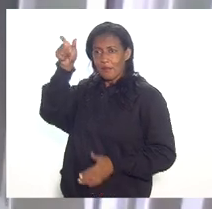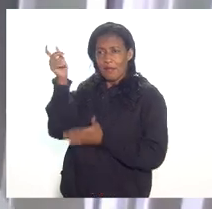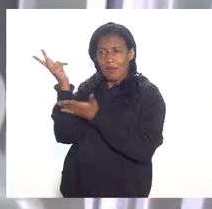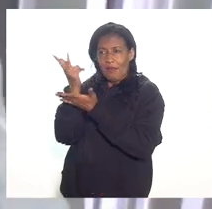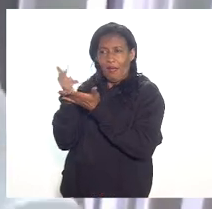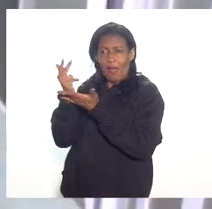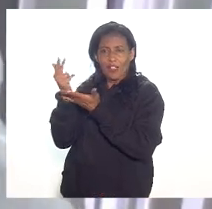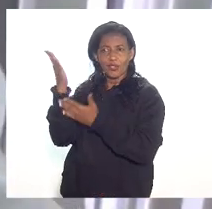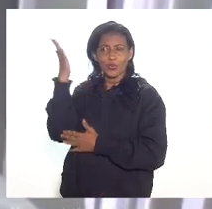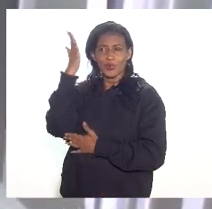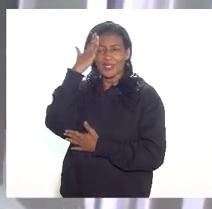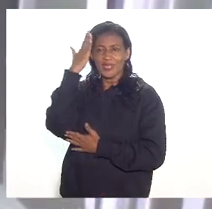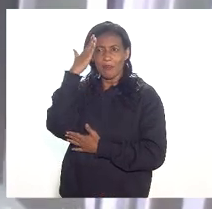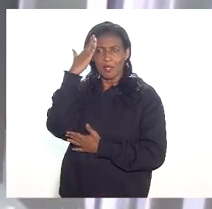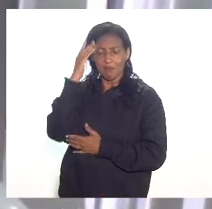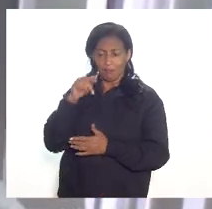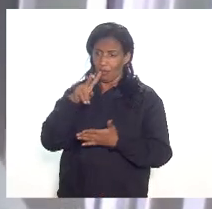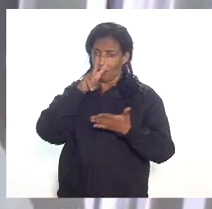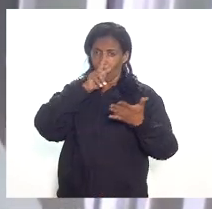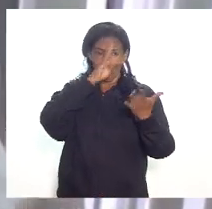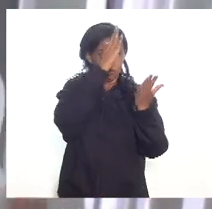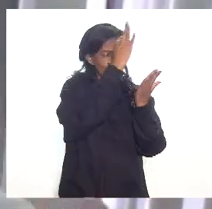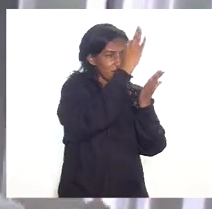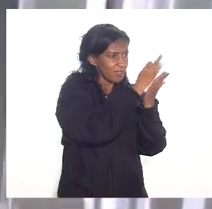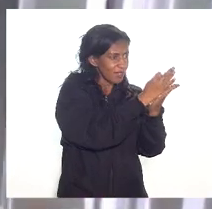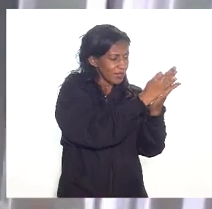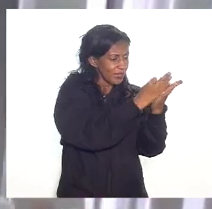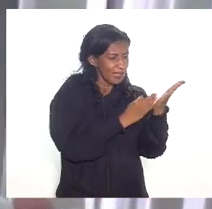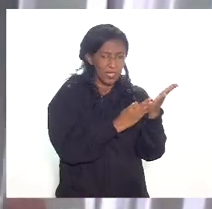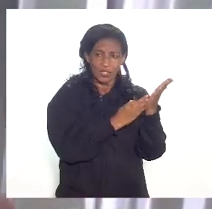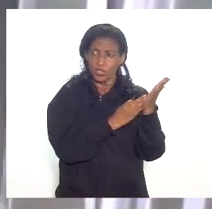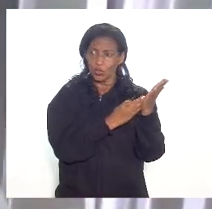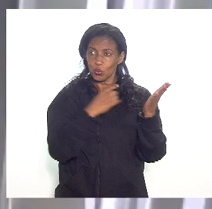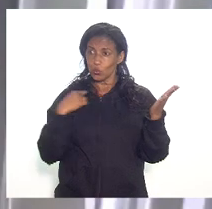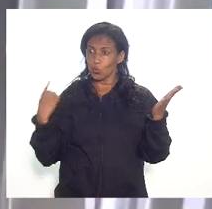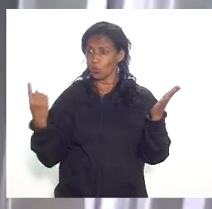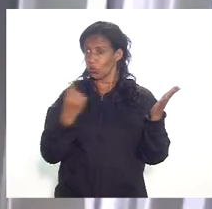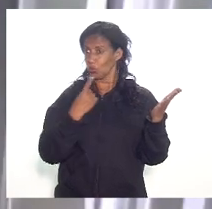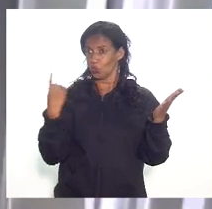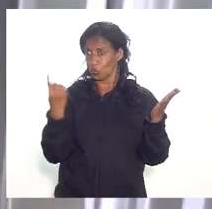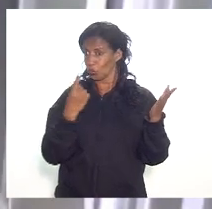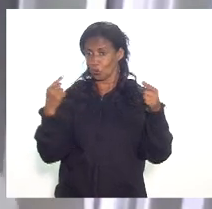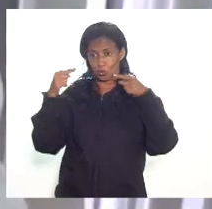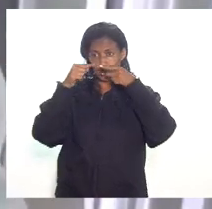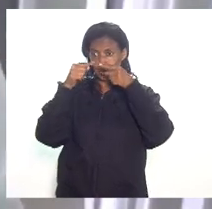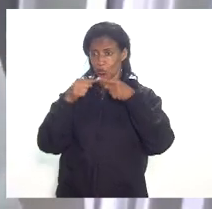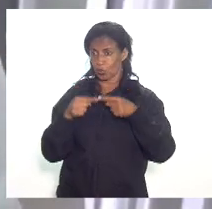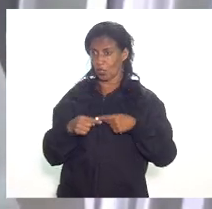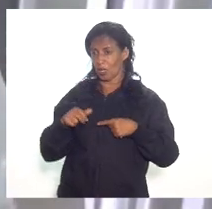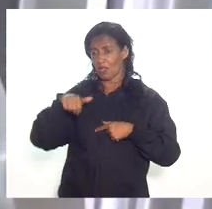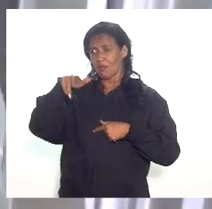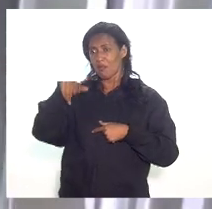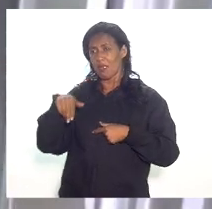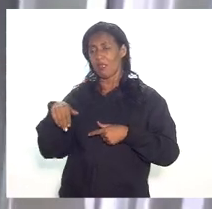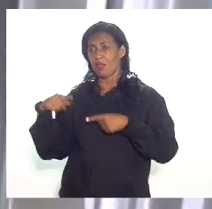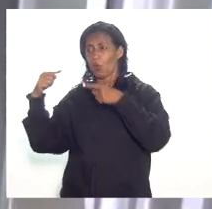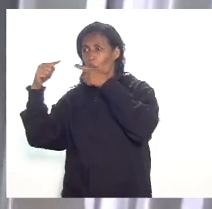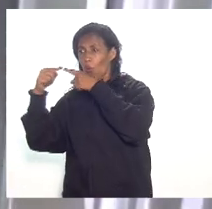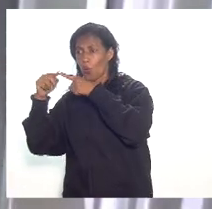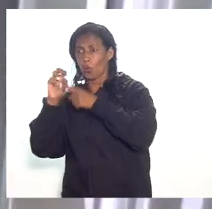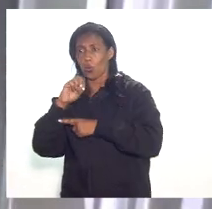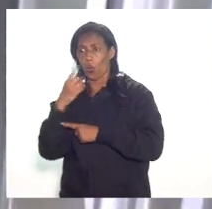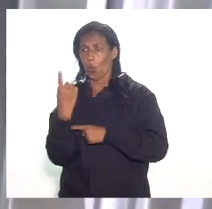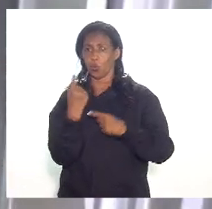e o saber este é o texto todos aqui concordamos quem votou contra quem votou a favor que as